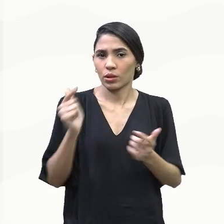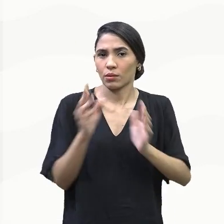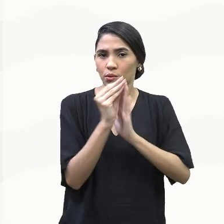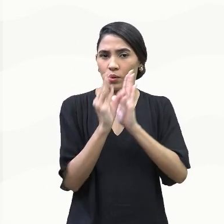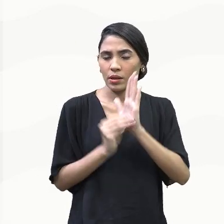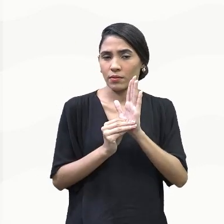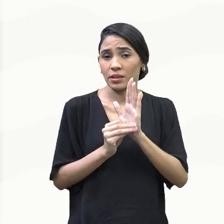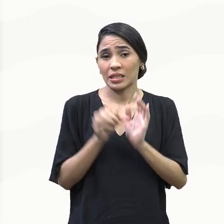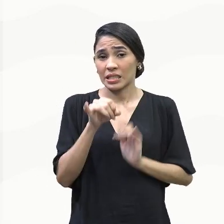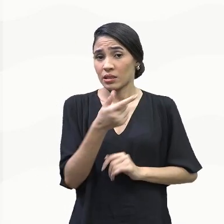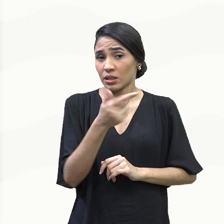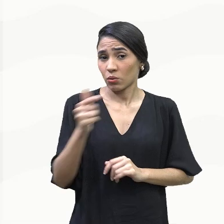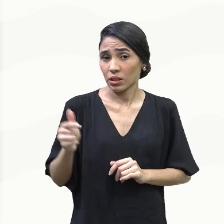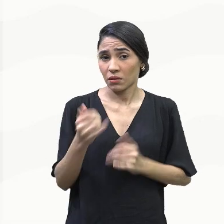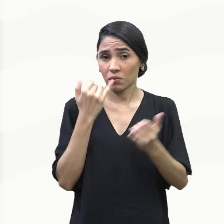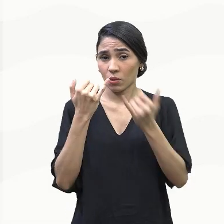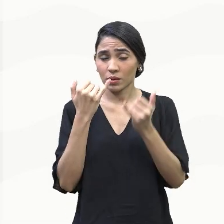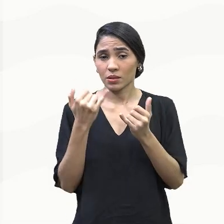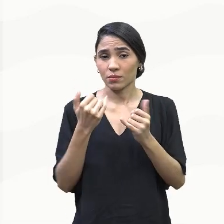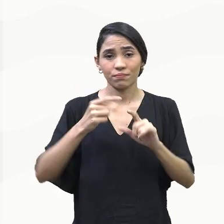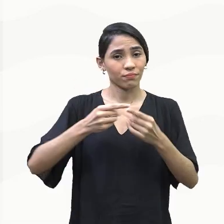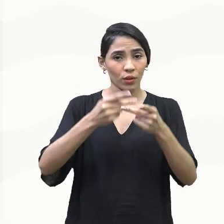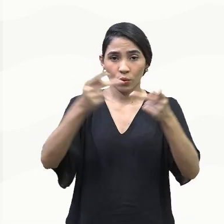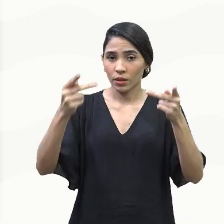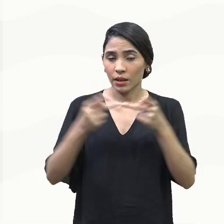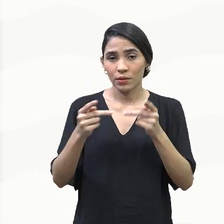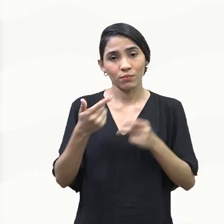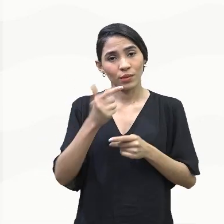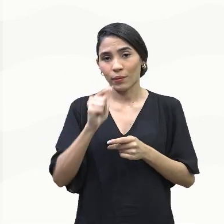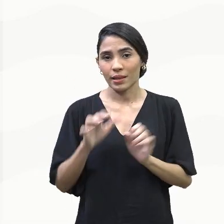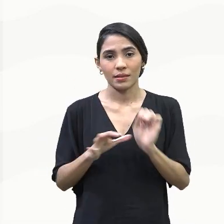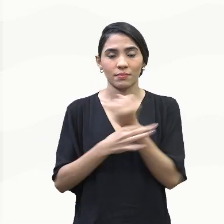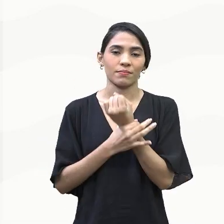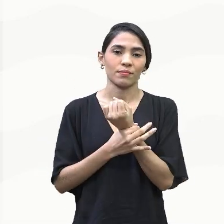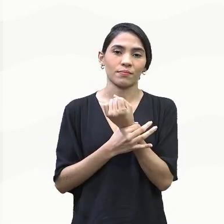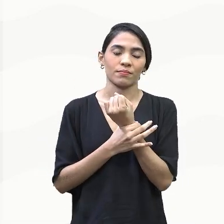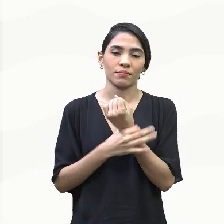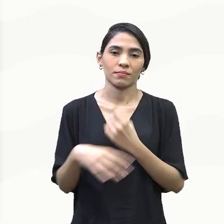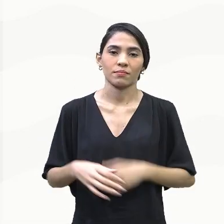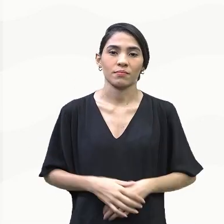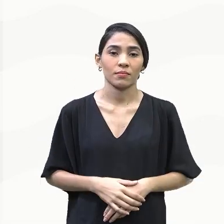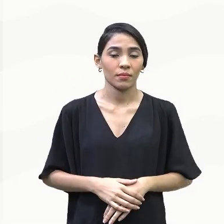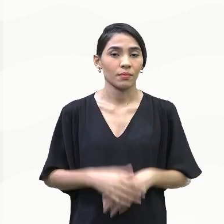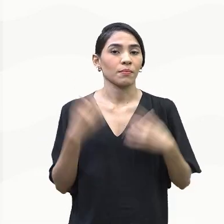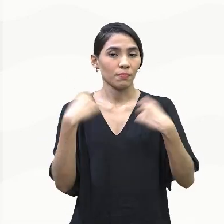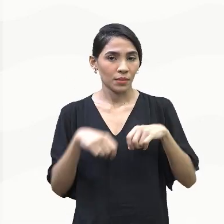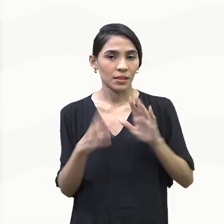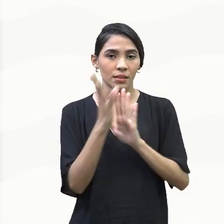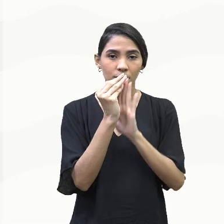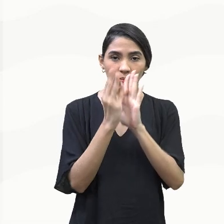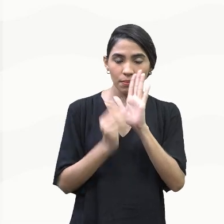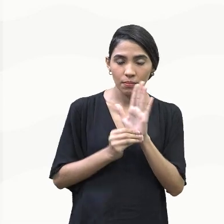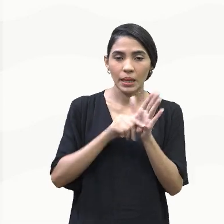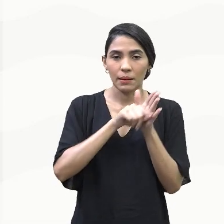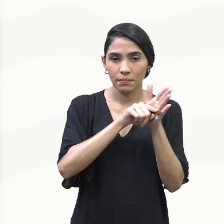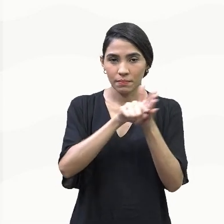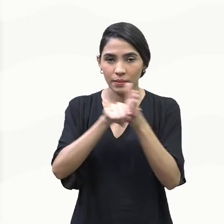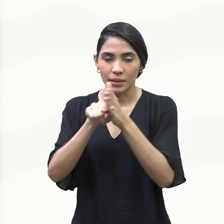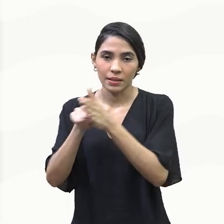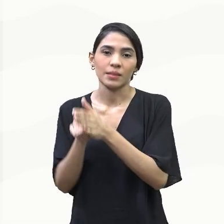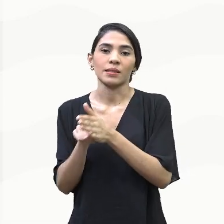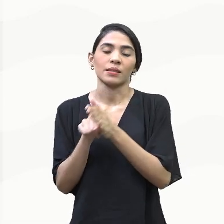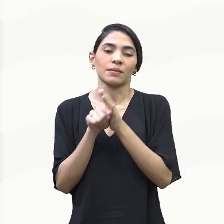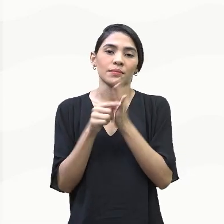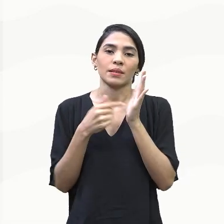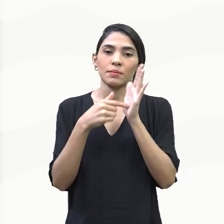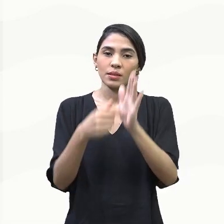não tiver fonte, esse gráfico não é de confiança. Percebem? Então, tem que ter a fonte, né, da pesquisa que foi feita e que